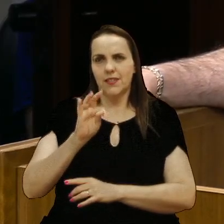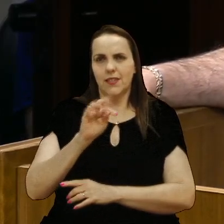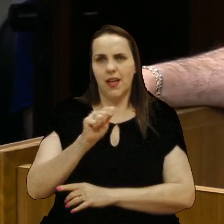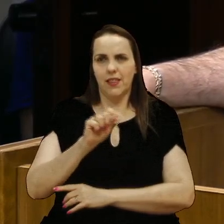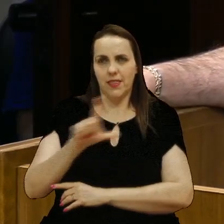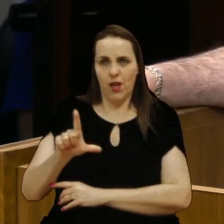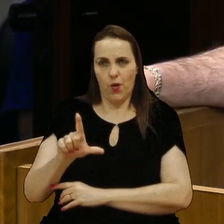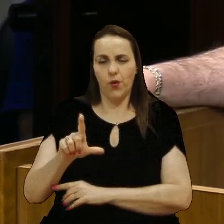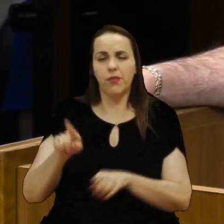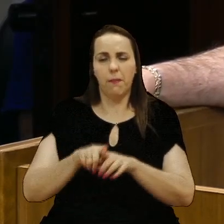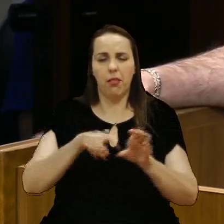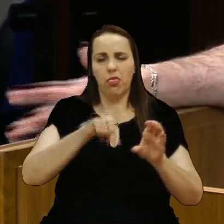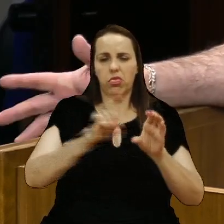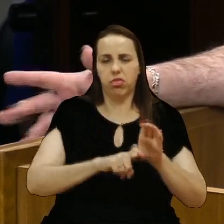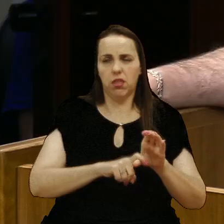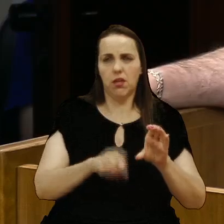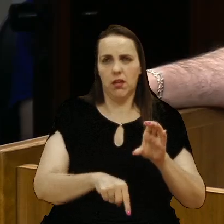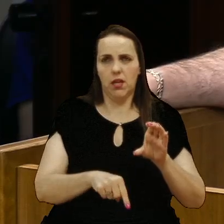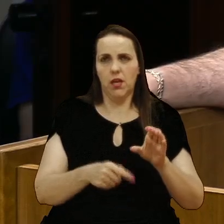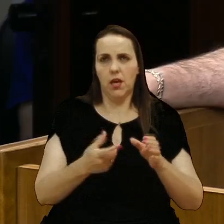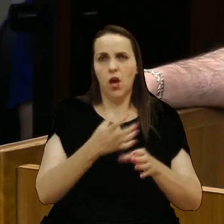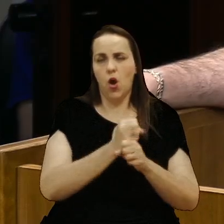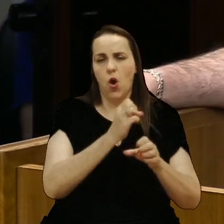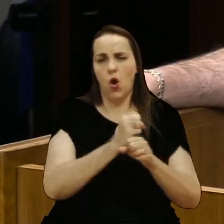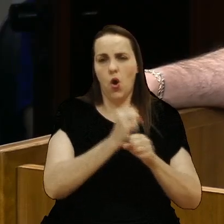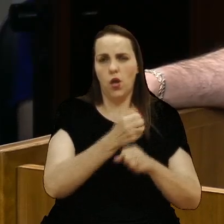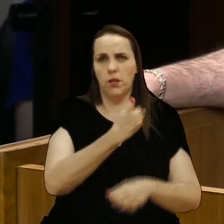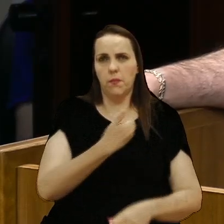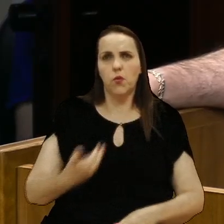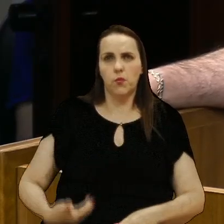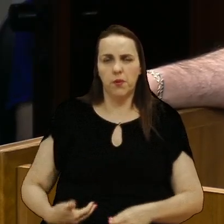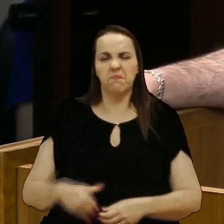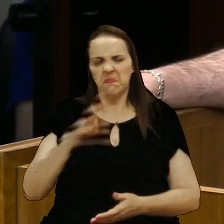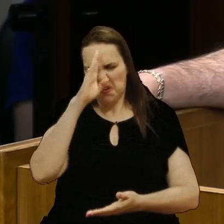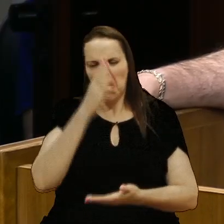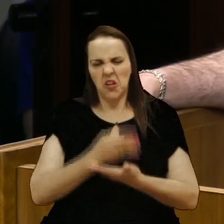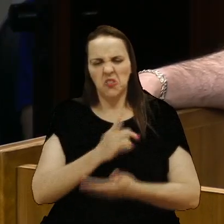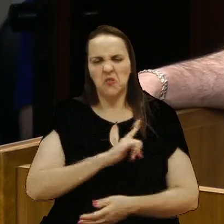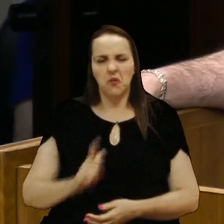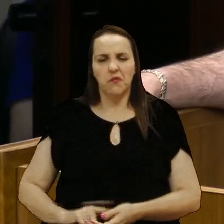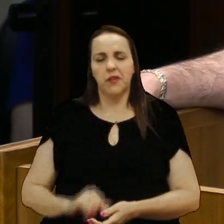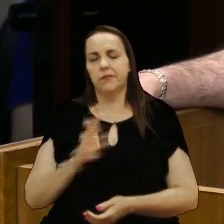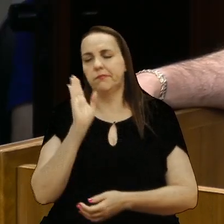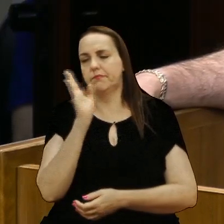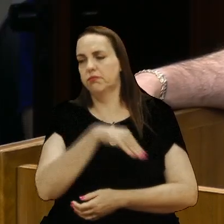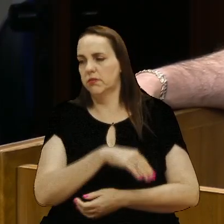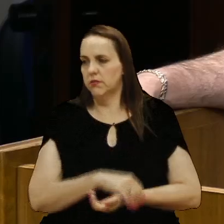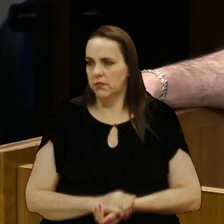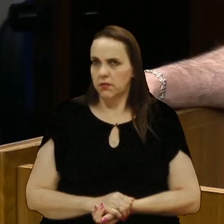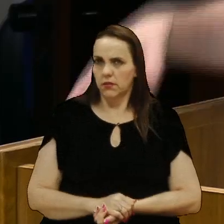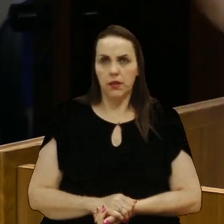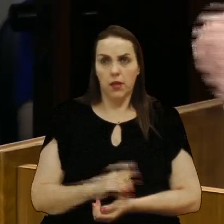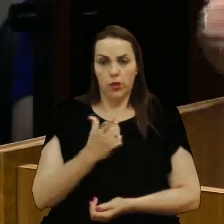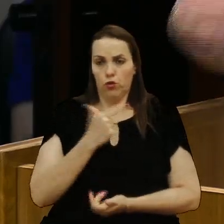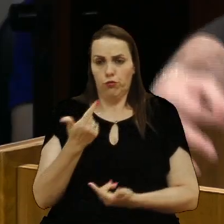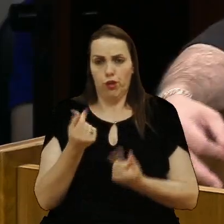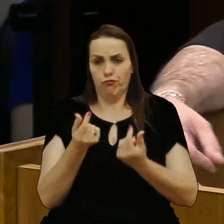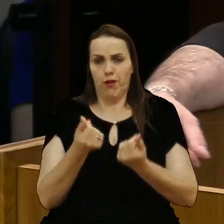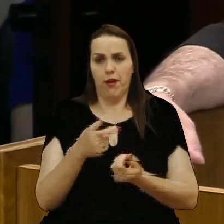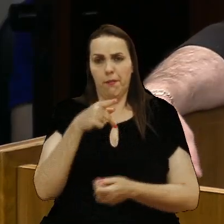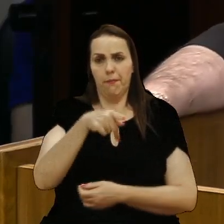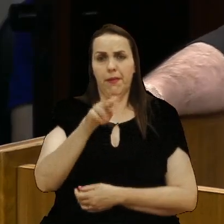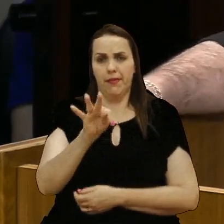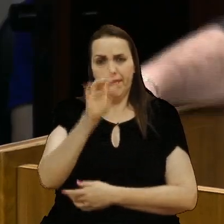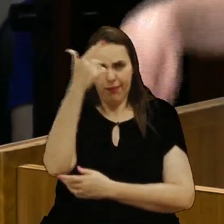públicas, eu acredito no governo, acredito. Realmente não deve ter dinheiro, já que o PT, mais uma